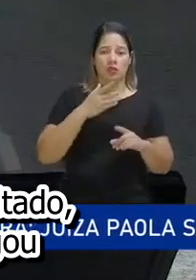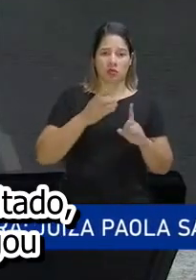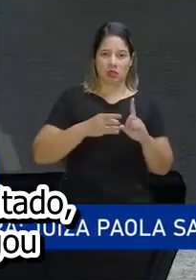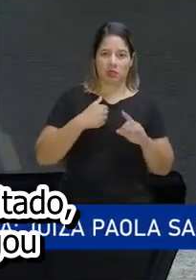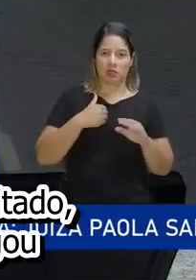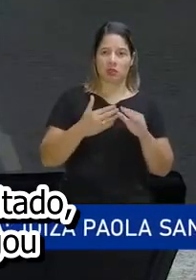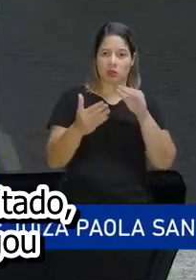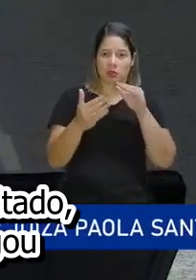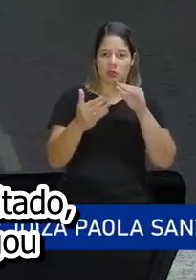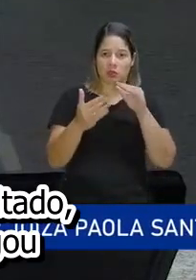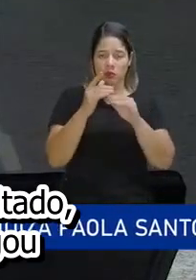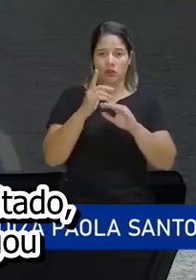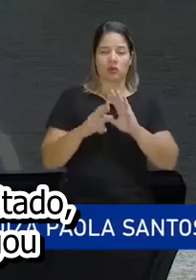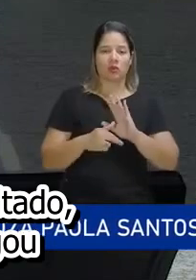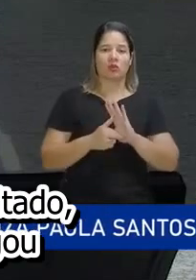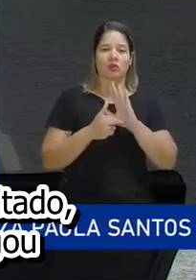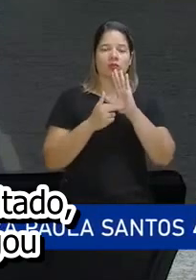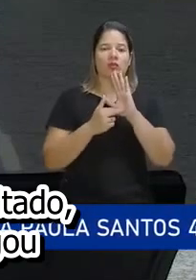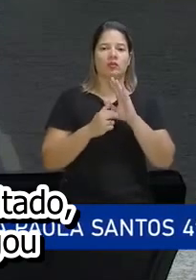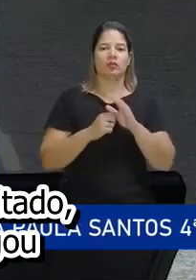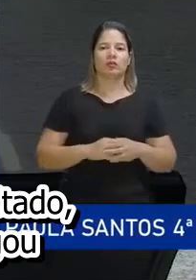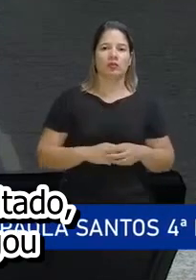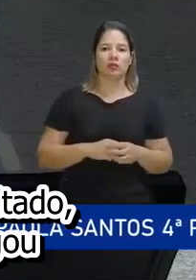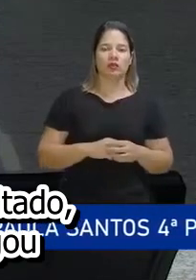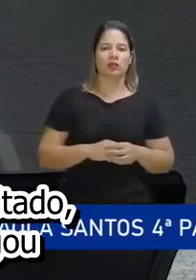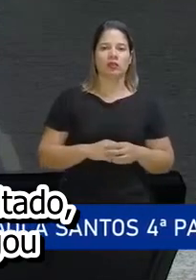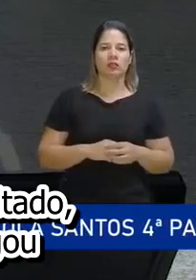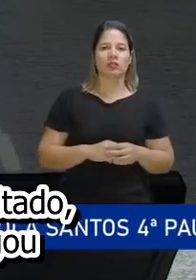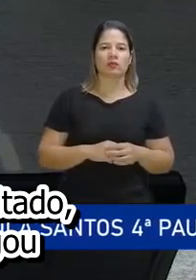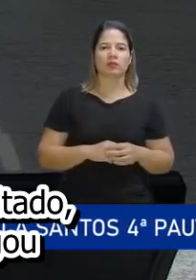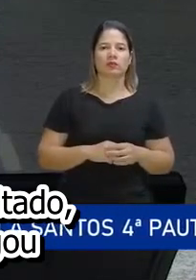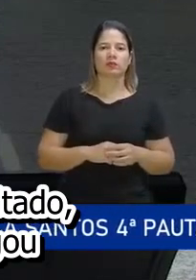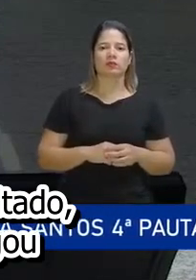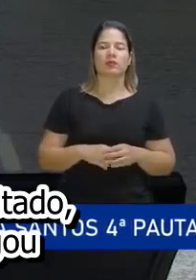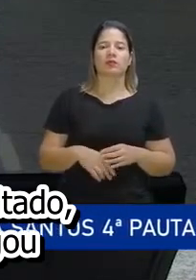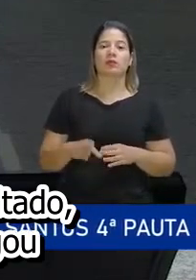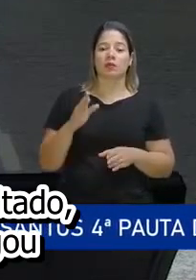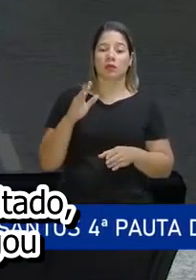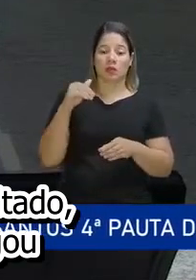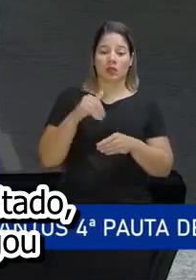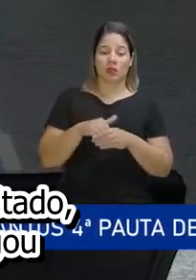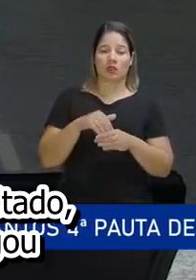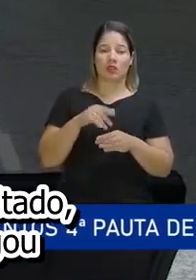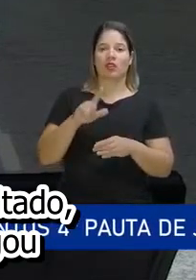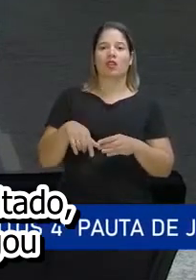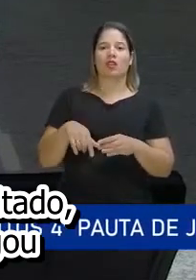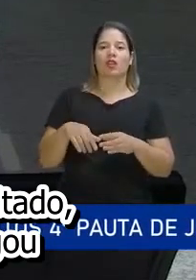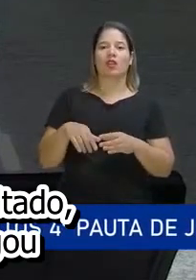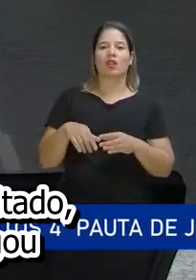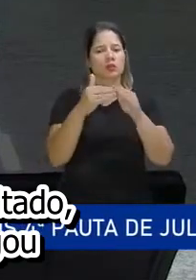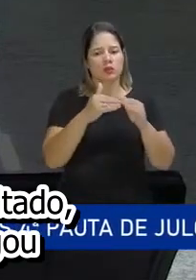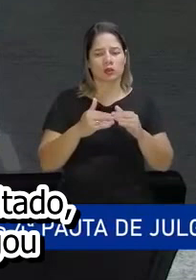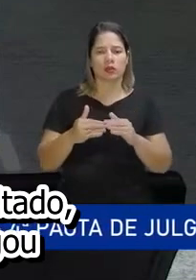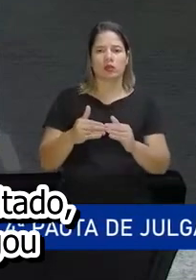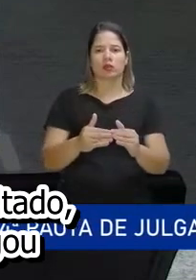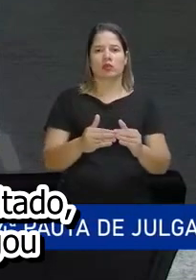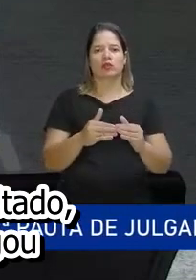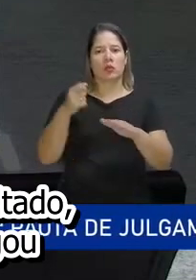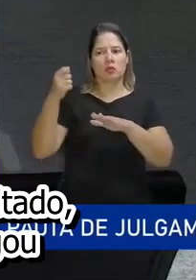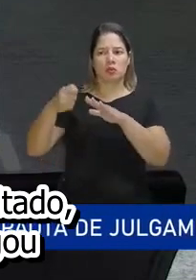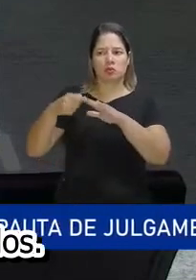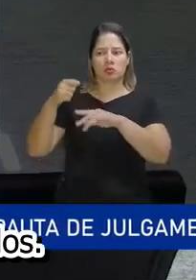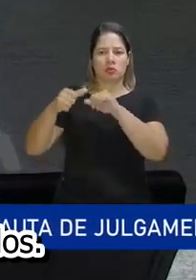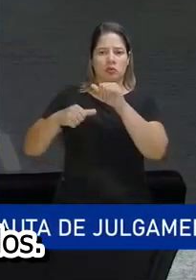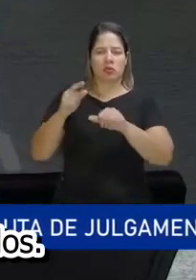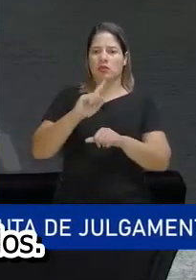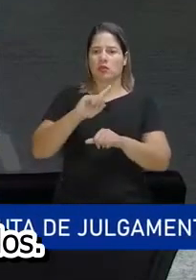a relatora e anuncio o resultado. O TRE da Amapá, a unanimidade, conheceu e negou o